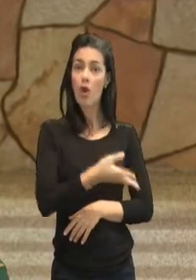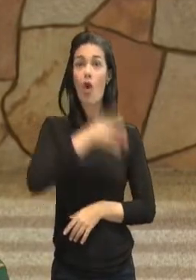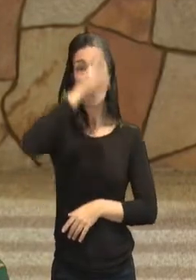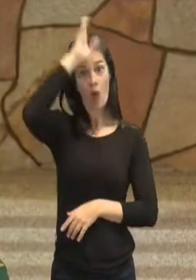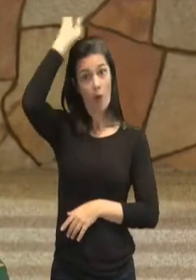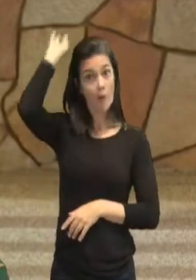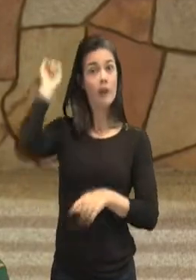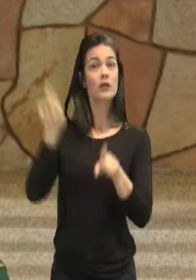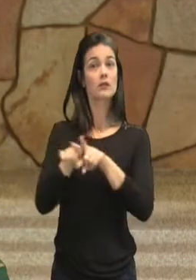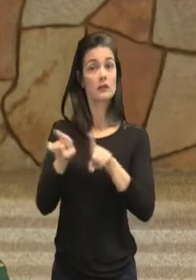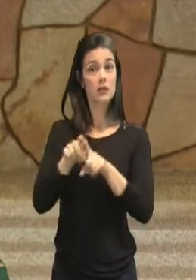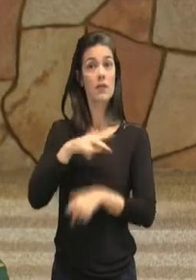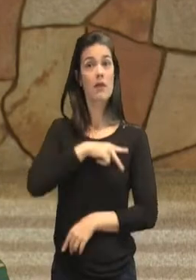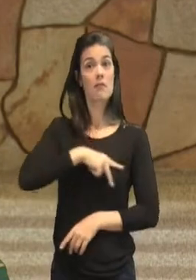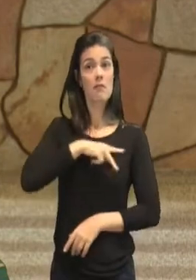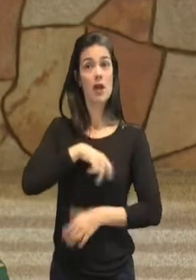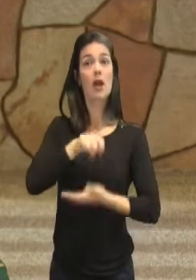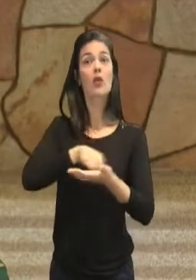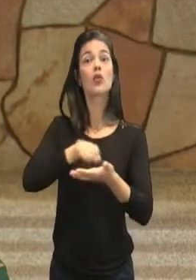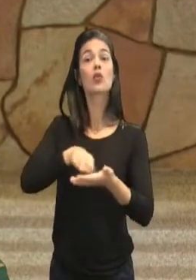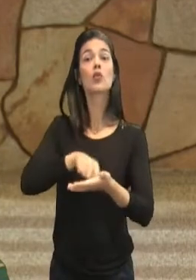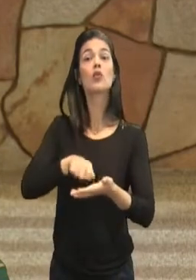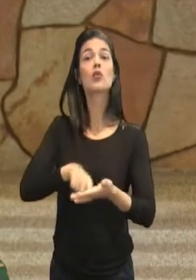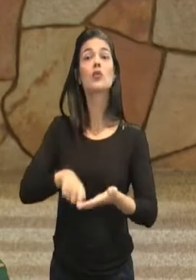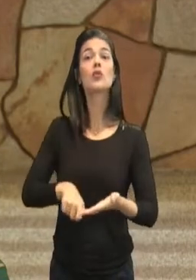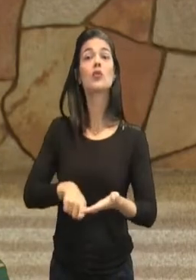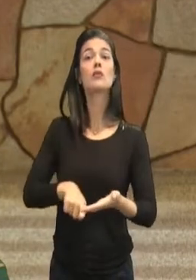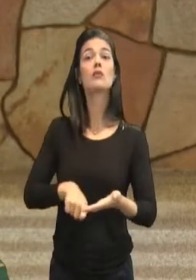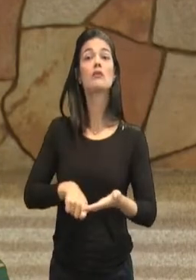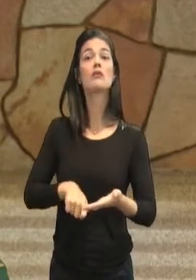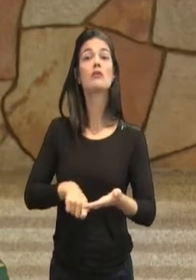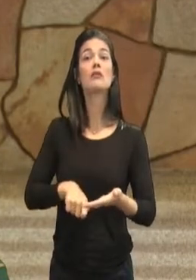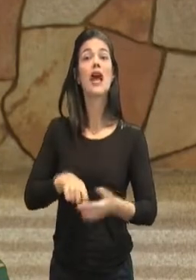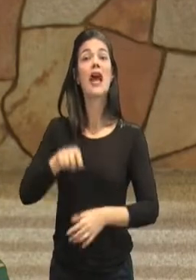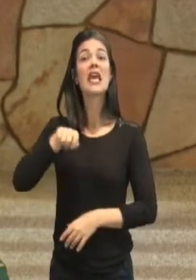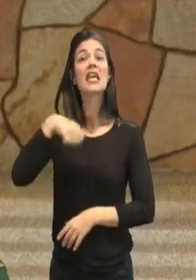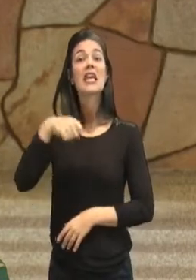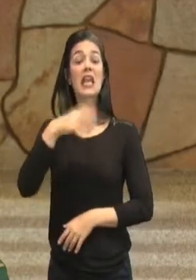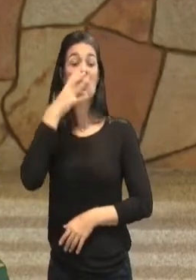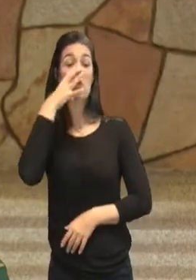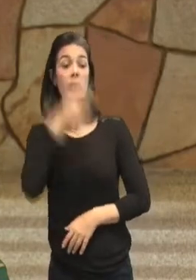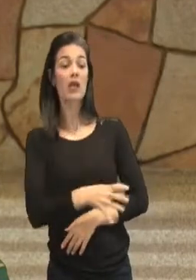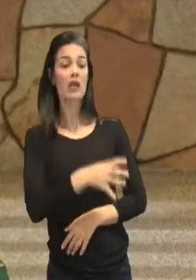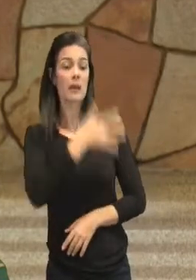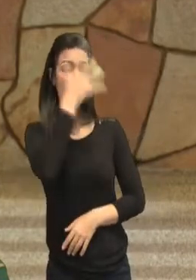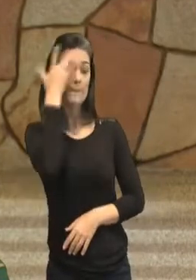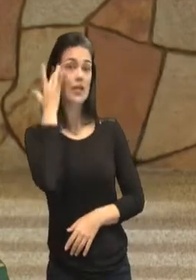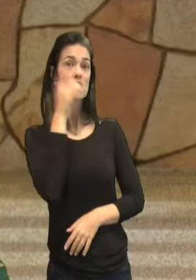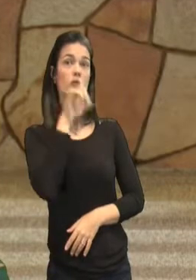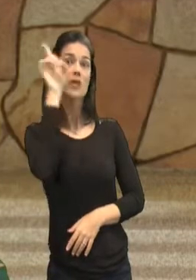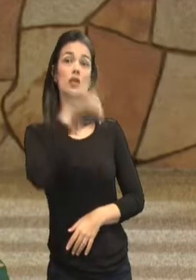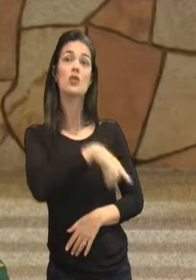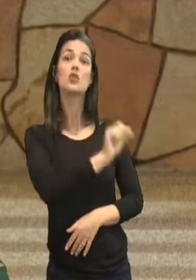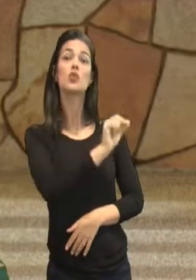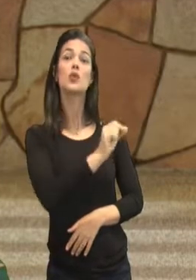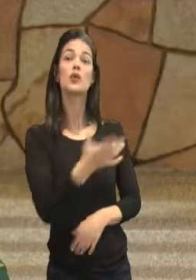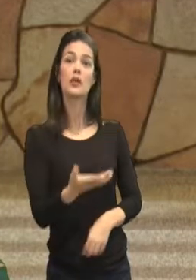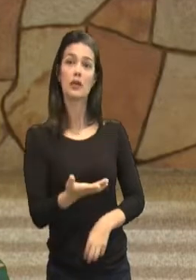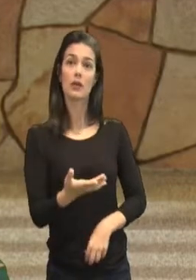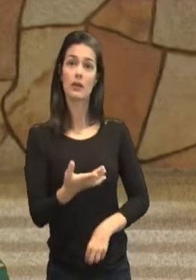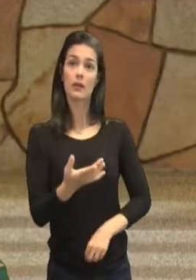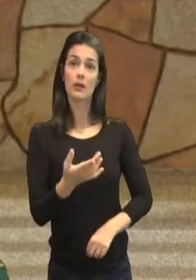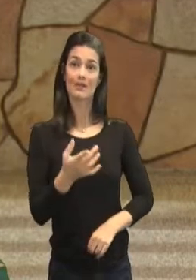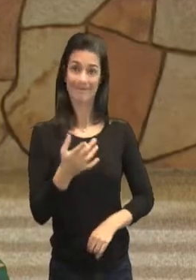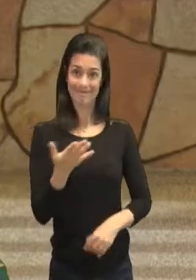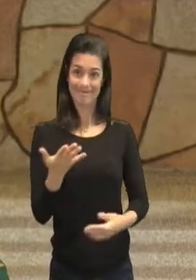quando Paulo escreve: quem intentará acusação contra os eleitos de Deus? É Deus quem os justifica.